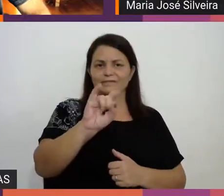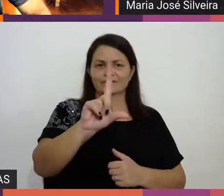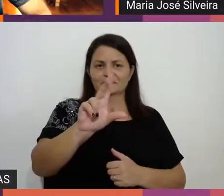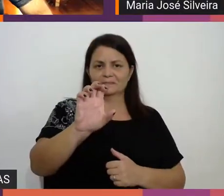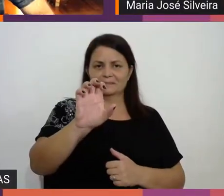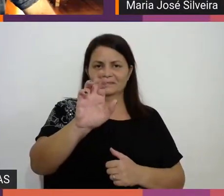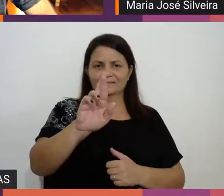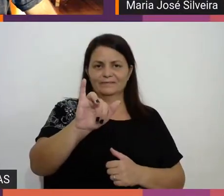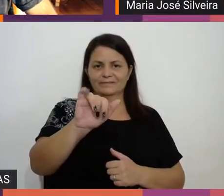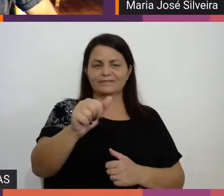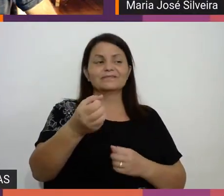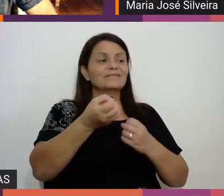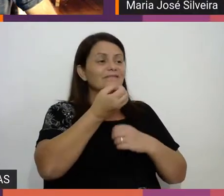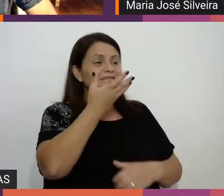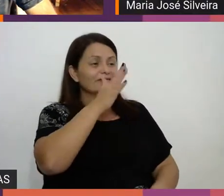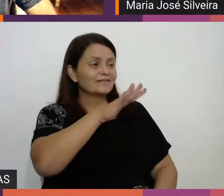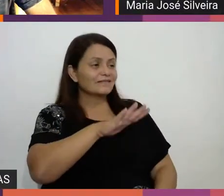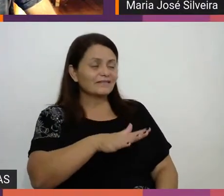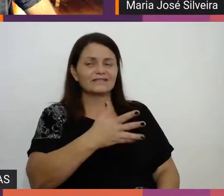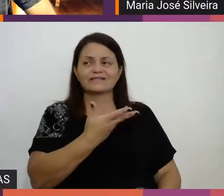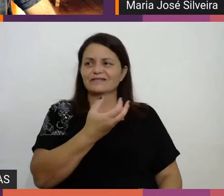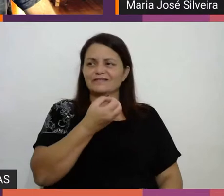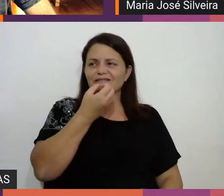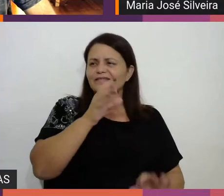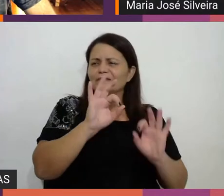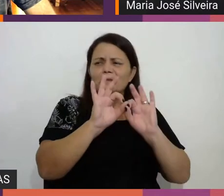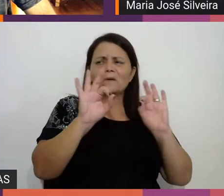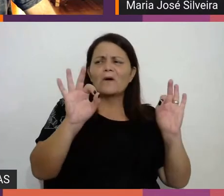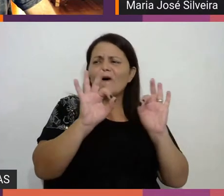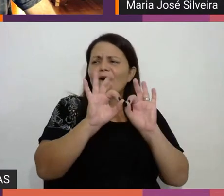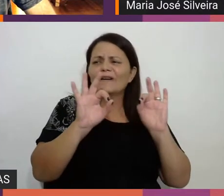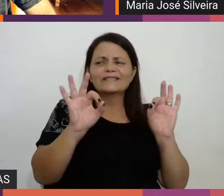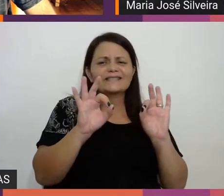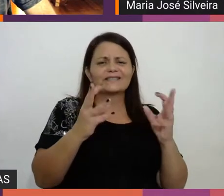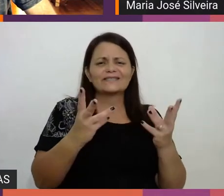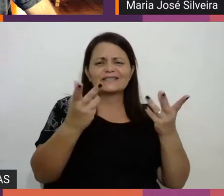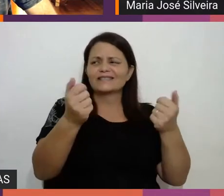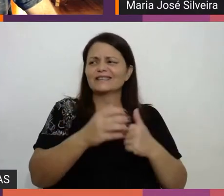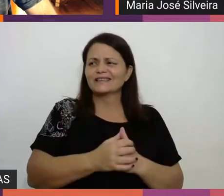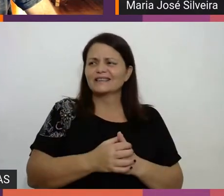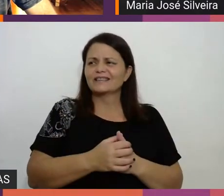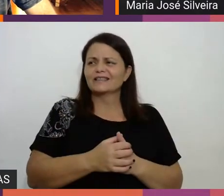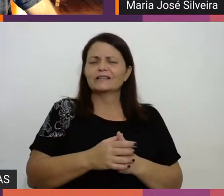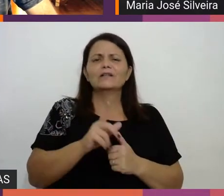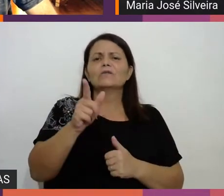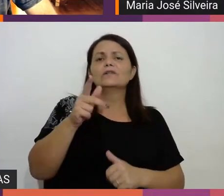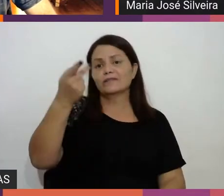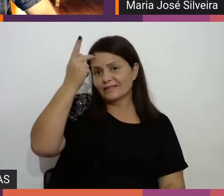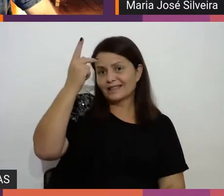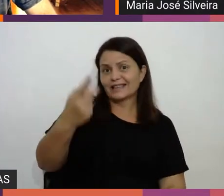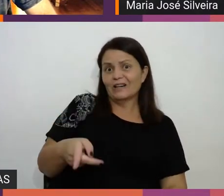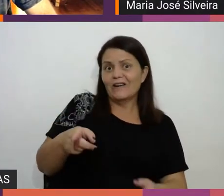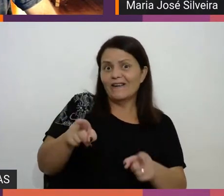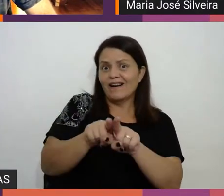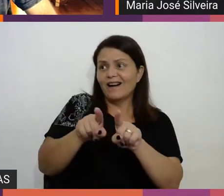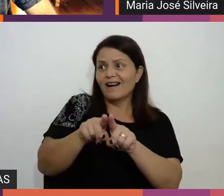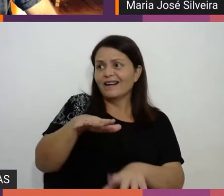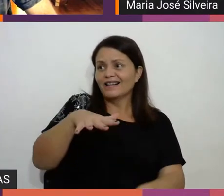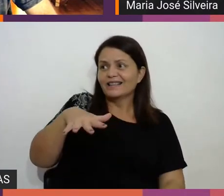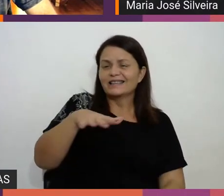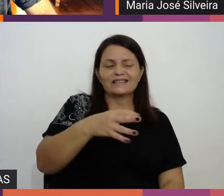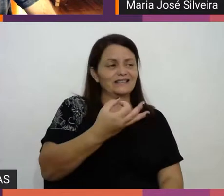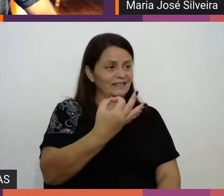tudo bem ótimo e você fala de São Paulo né